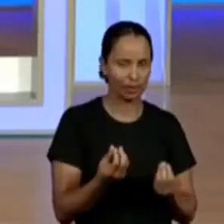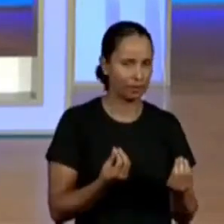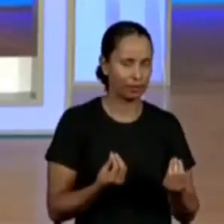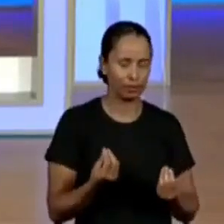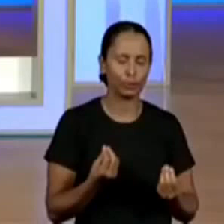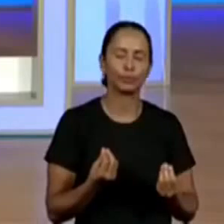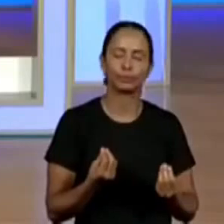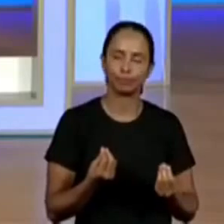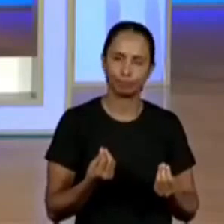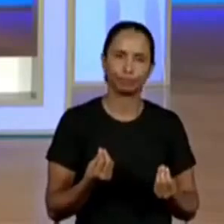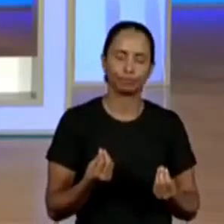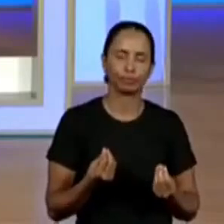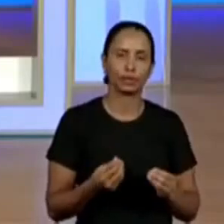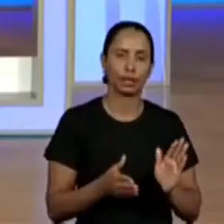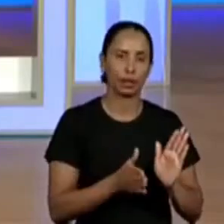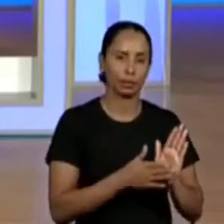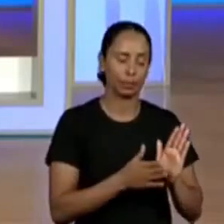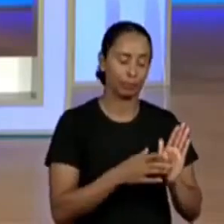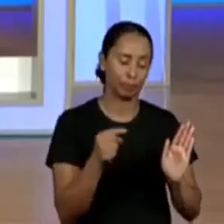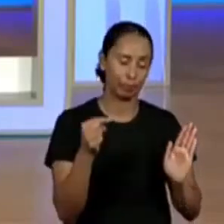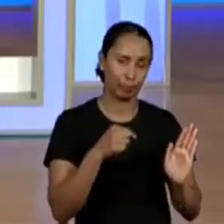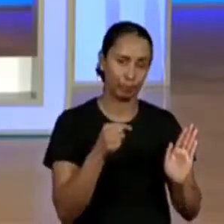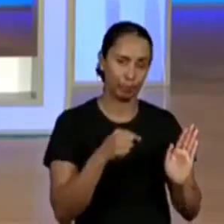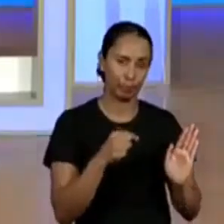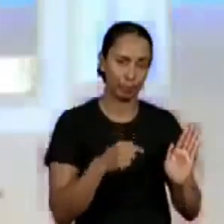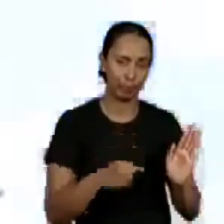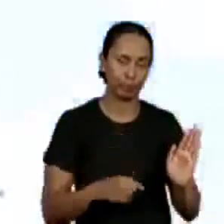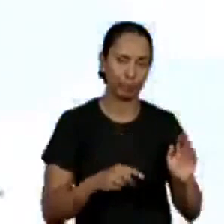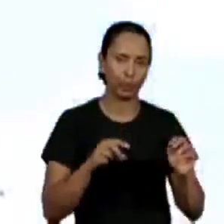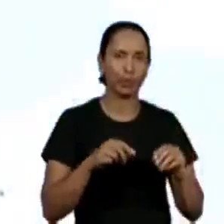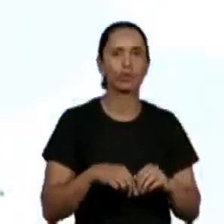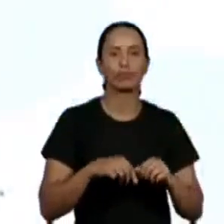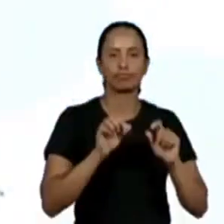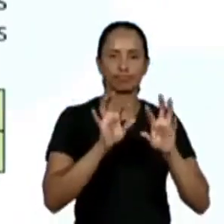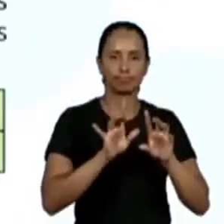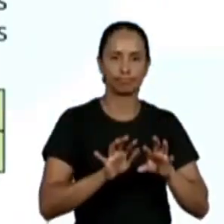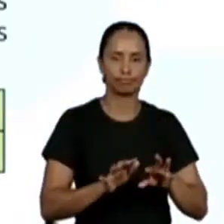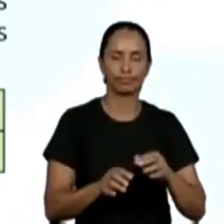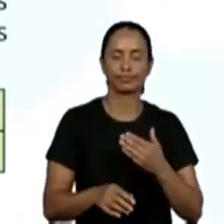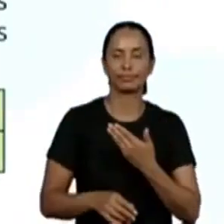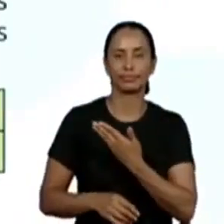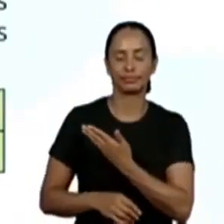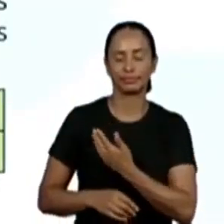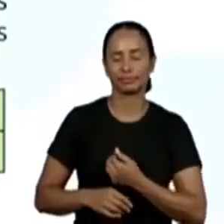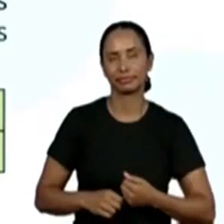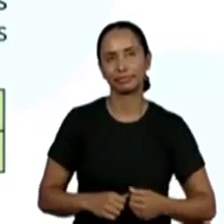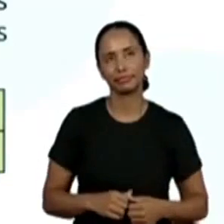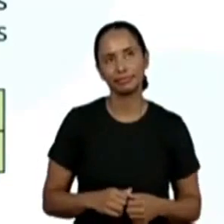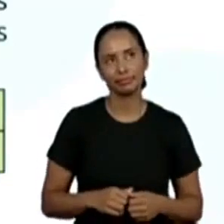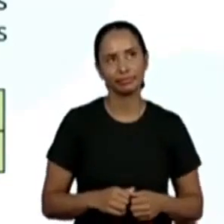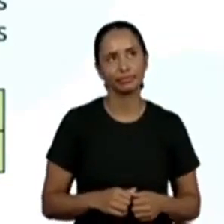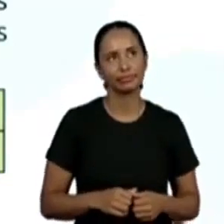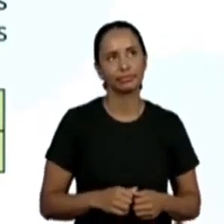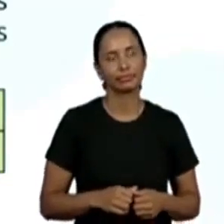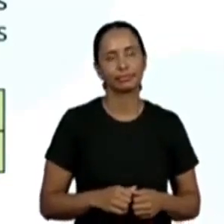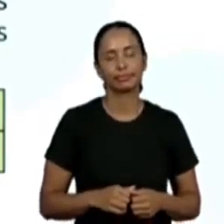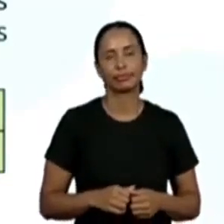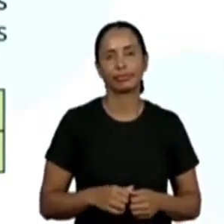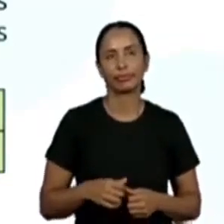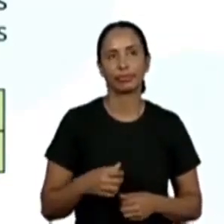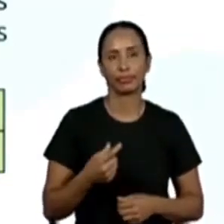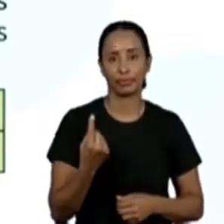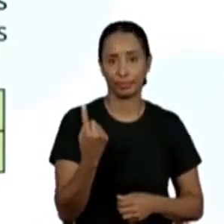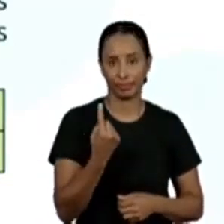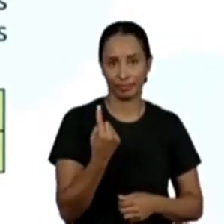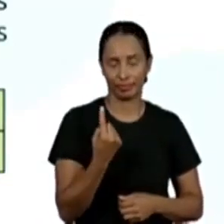foi proposto aí nessa escola, beleza? Então, na telinha de vocês, pode colocar para eles, que é o seguinte, ó.